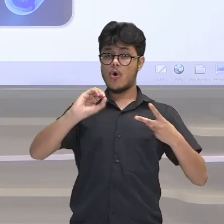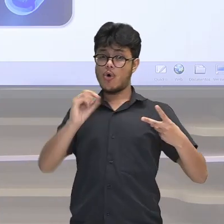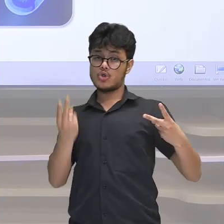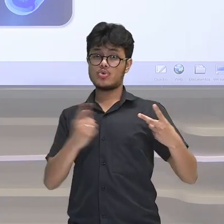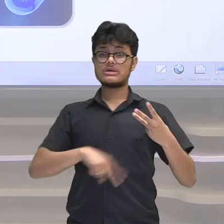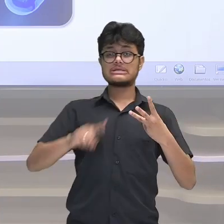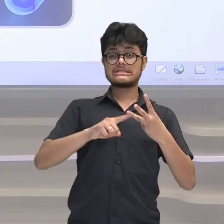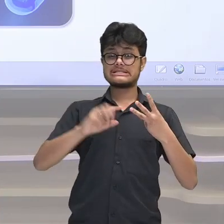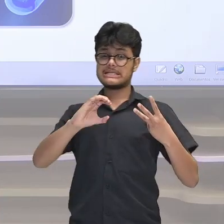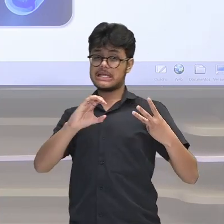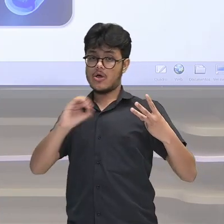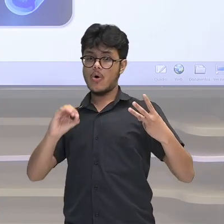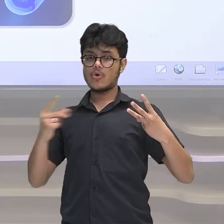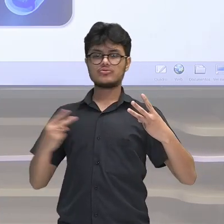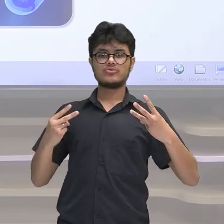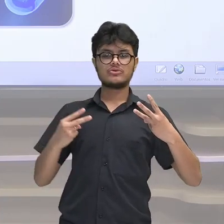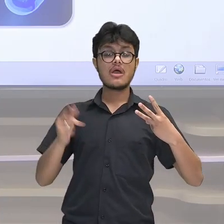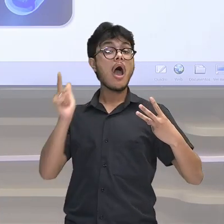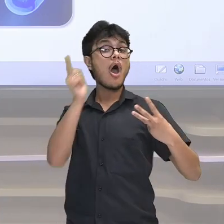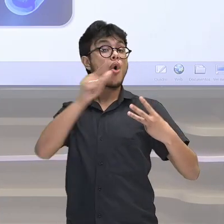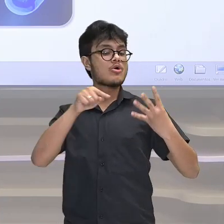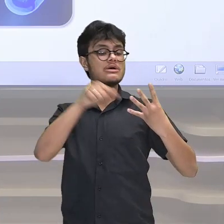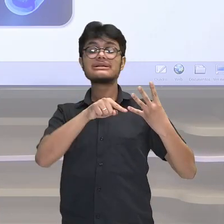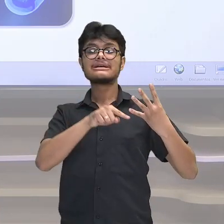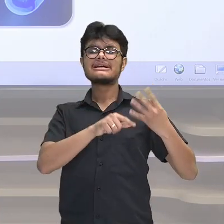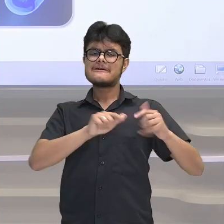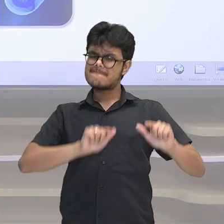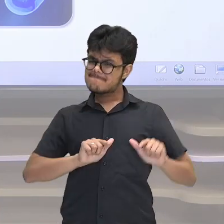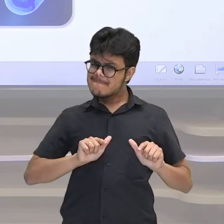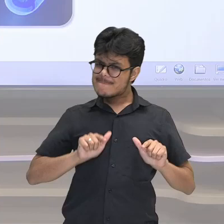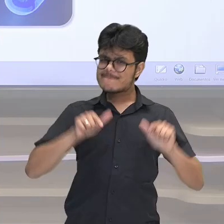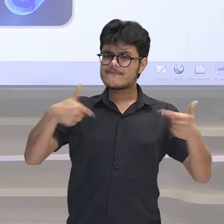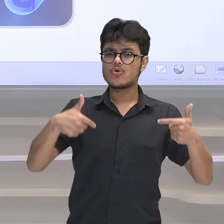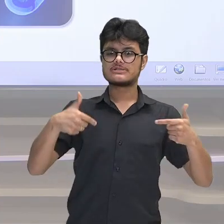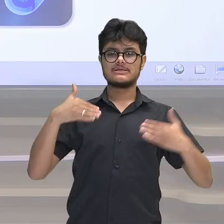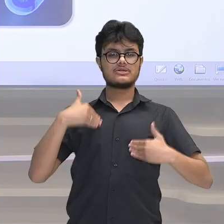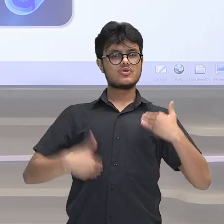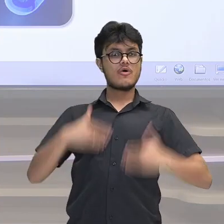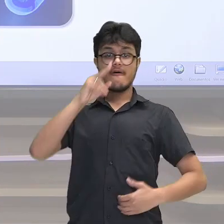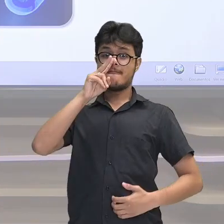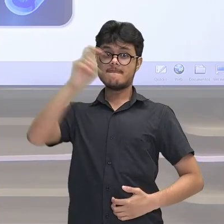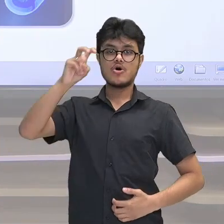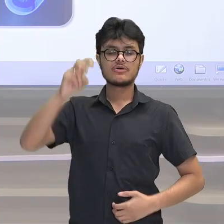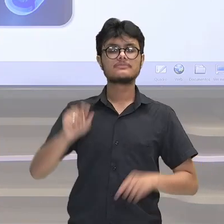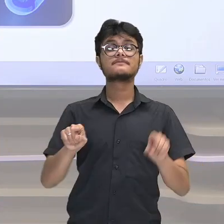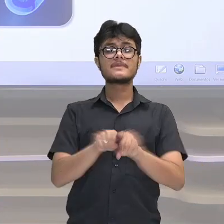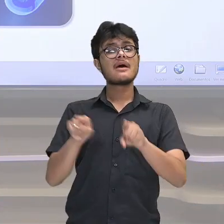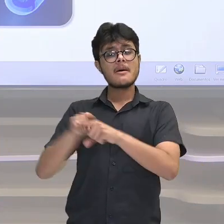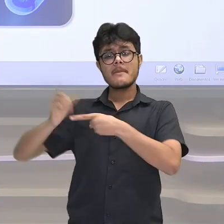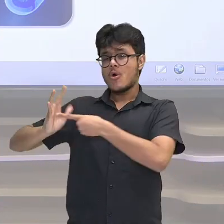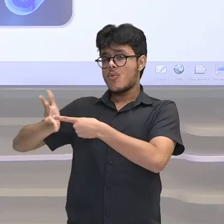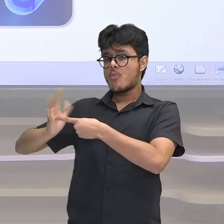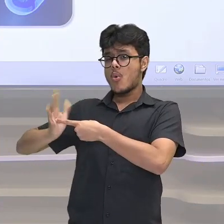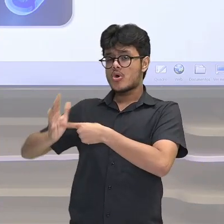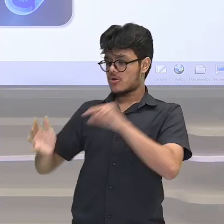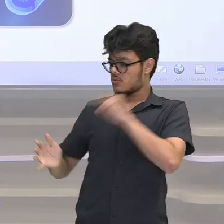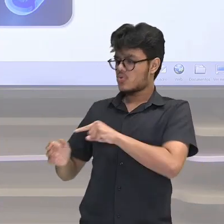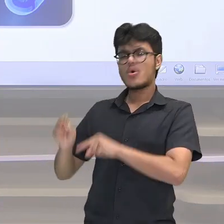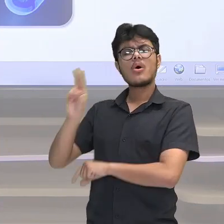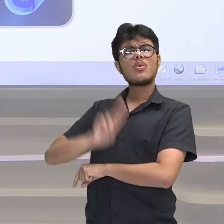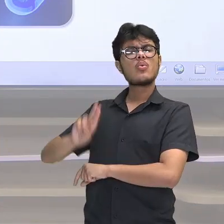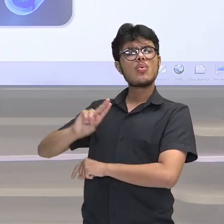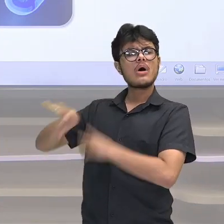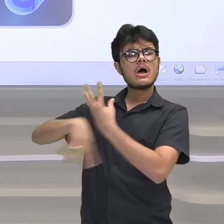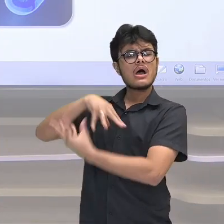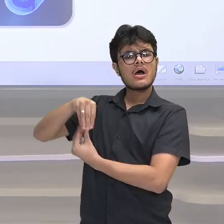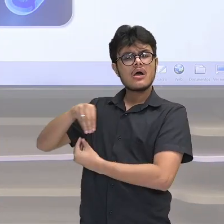certo? Para produzir aí a energia. E no motor, a gente utiliza uma mistura